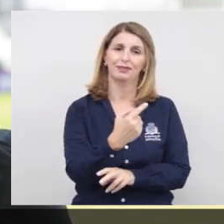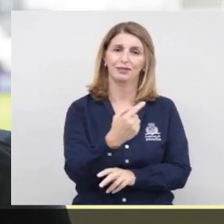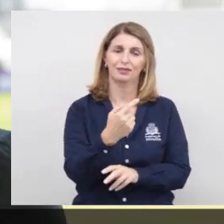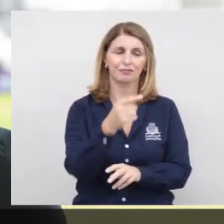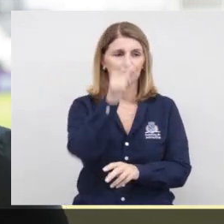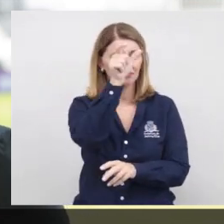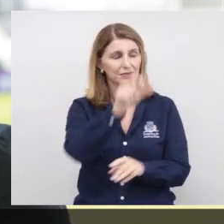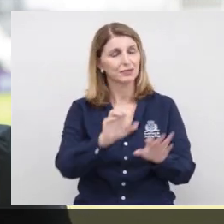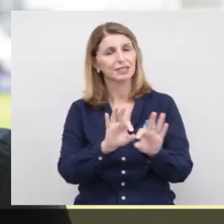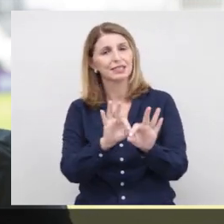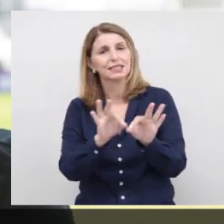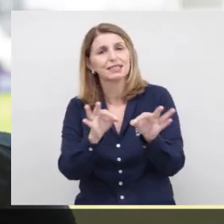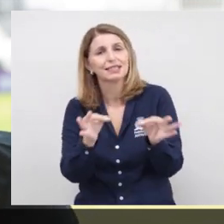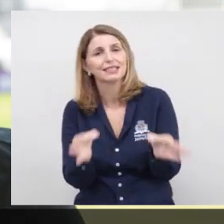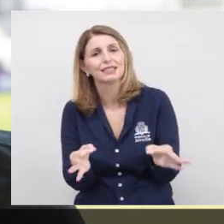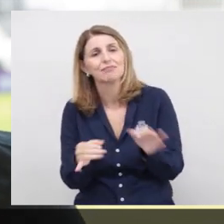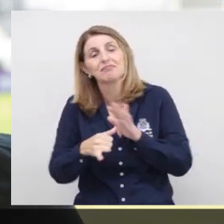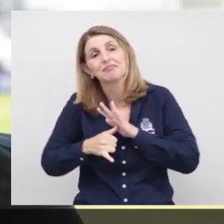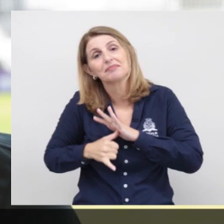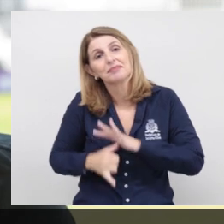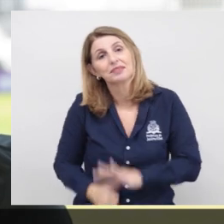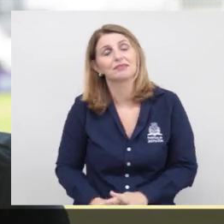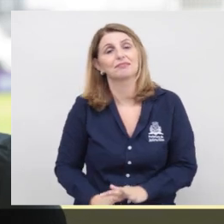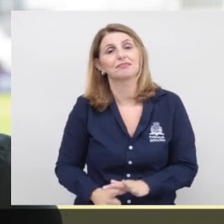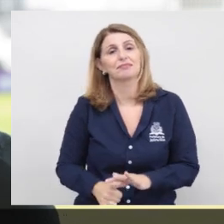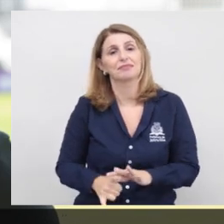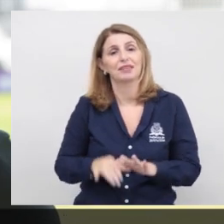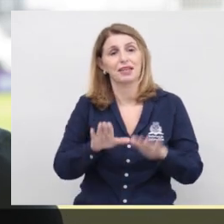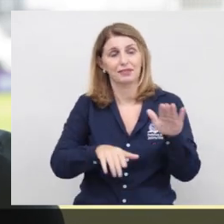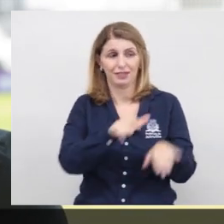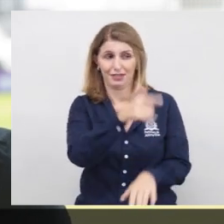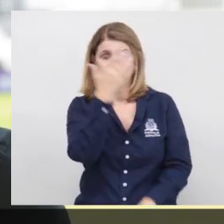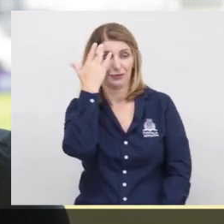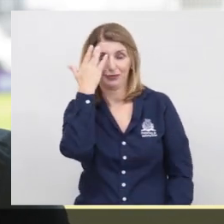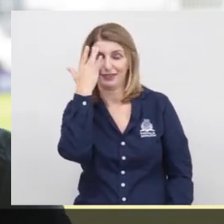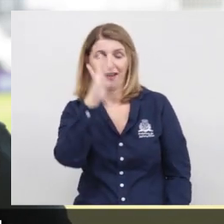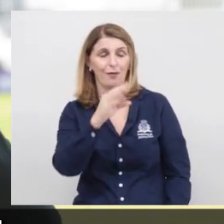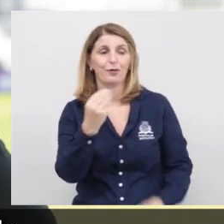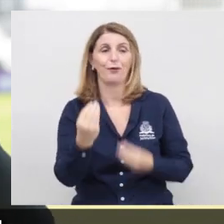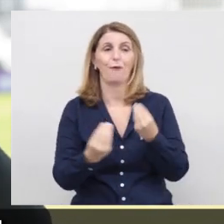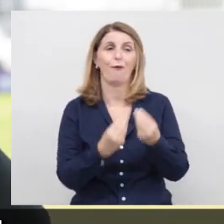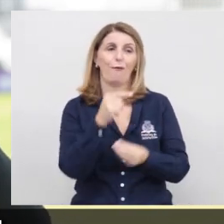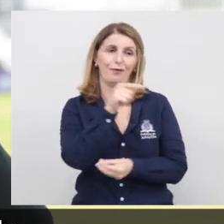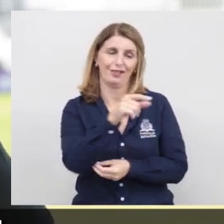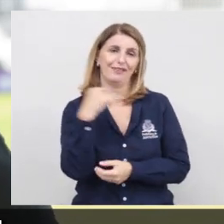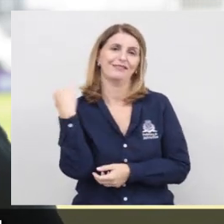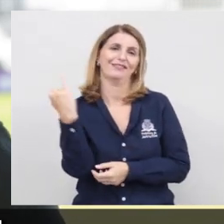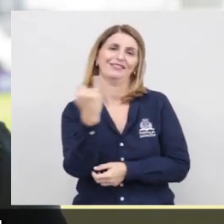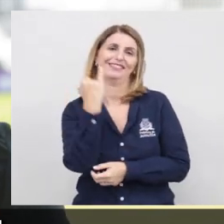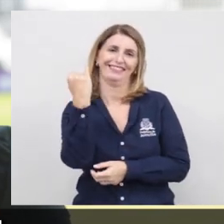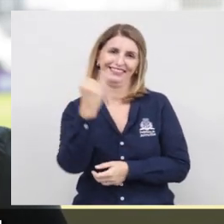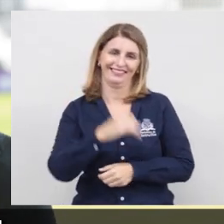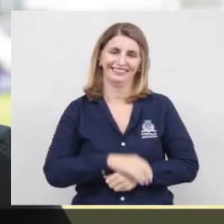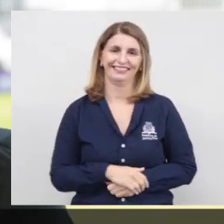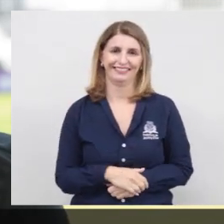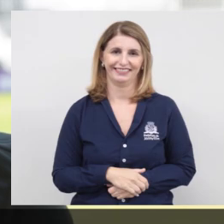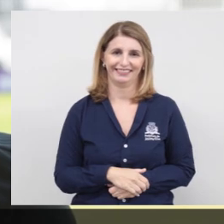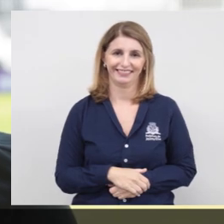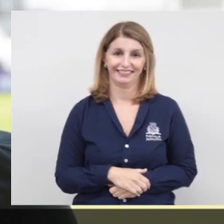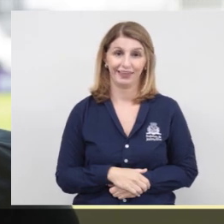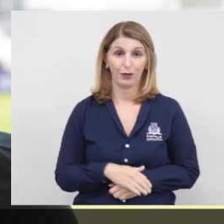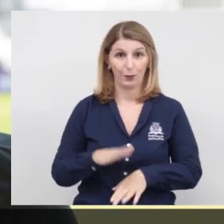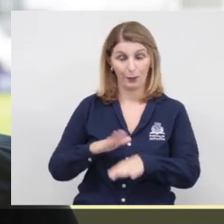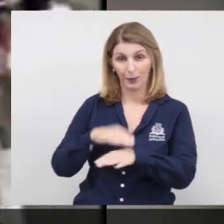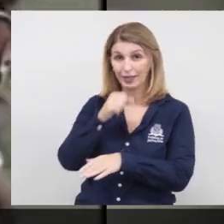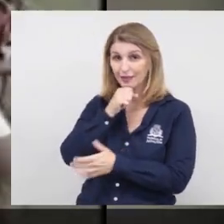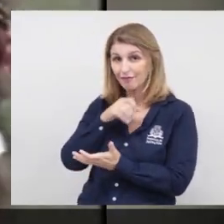a referência que ele é pra gente porque é uma pessoa muito simples é uma pessoa muito humilde e às vezes eu acho que nem ele tem essa noção do tamanho que ele é pro Joinville daquilo